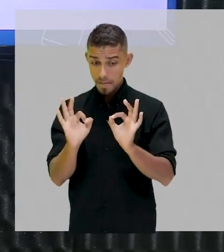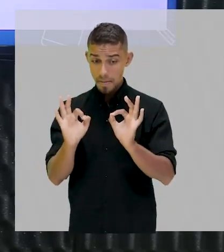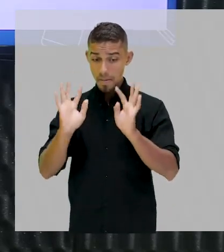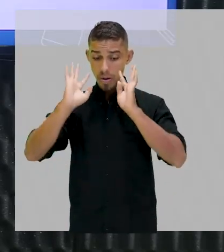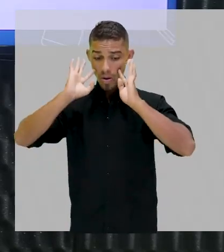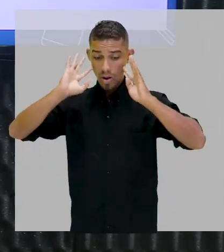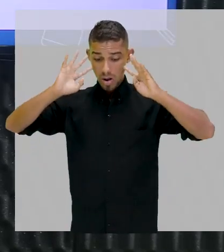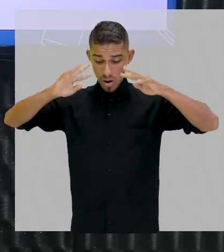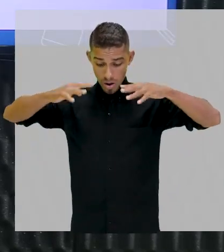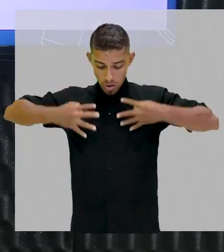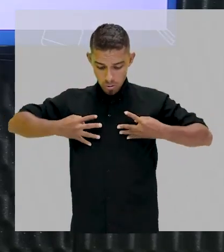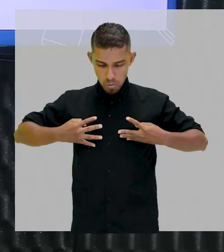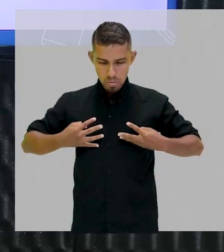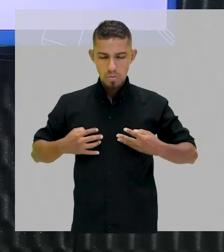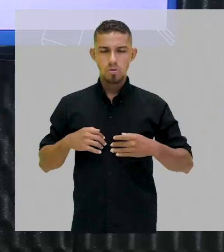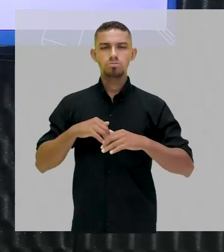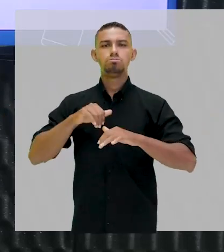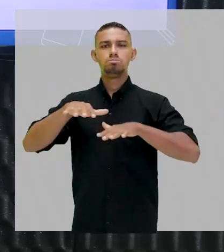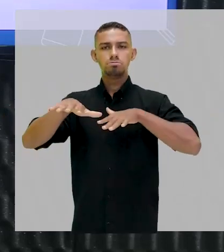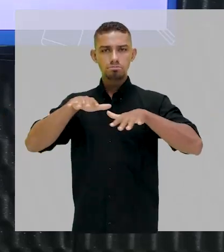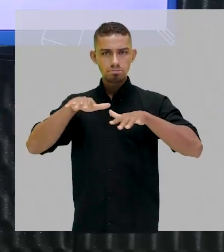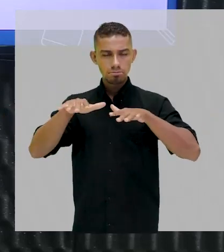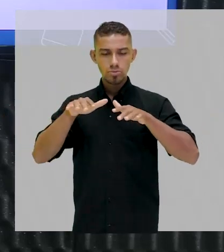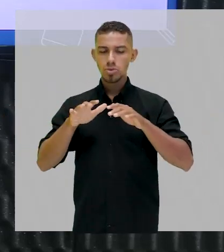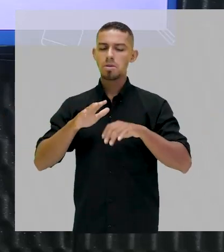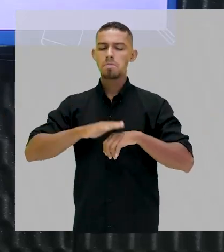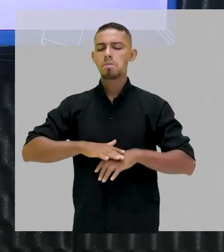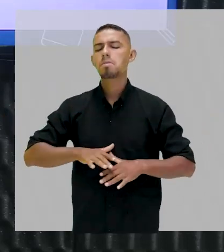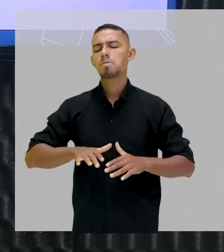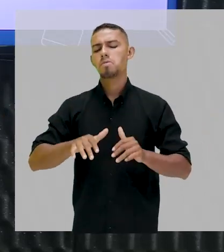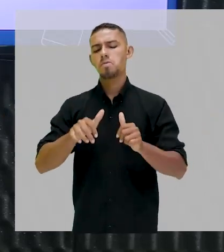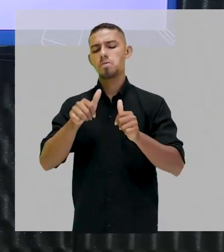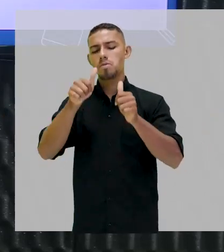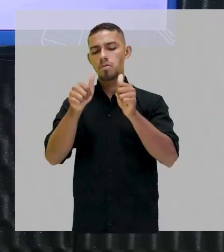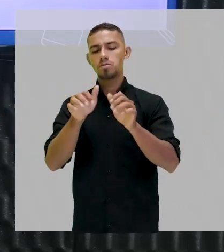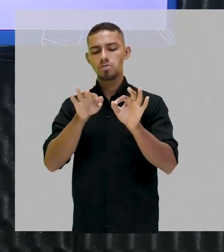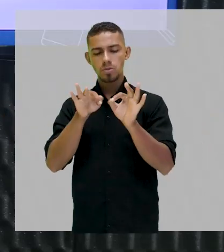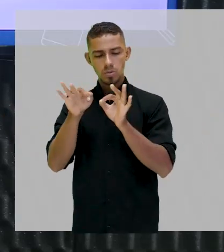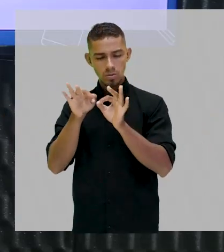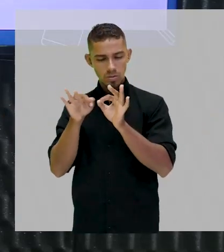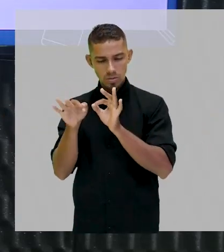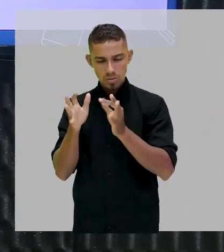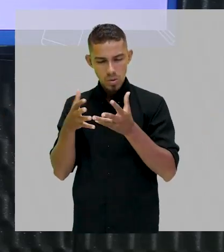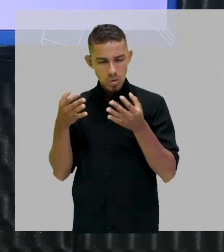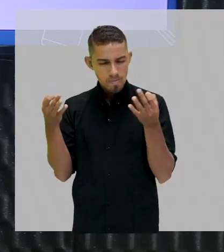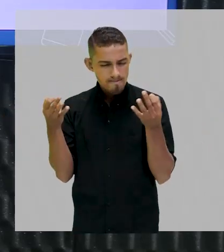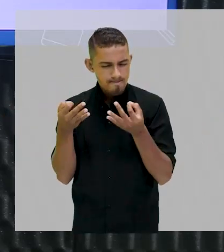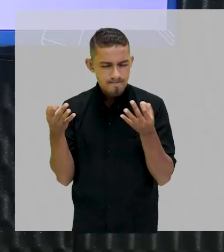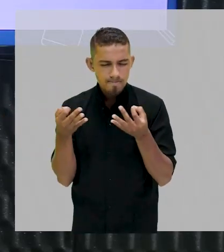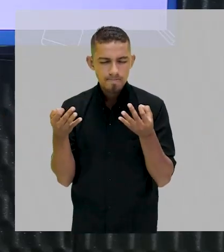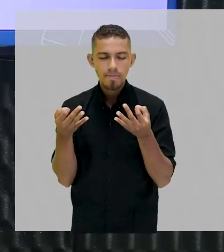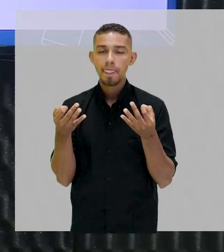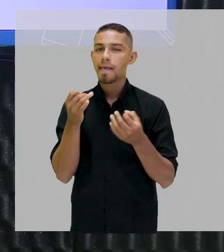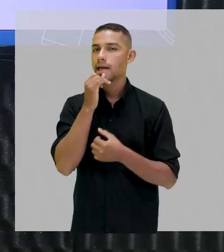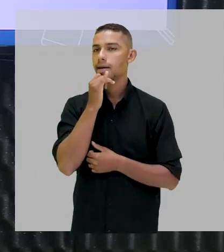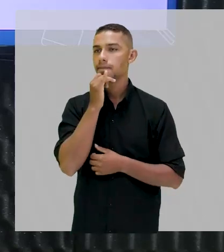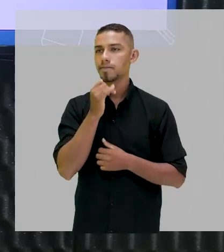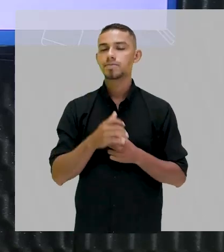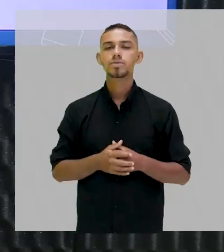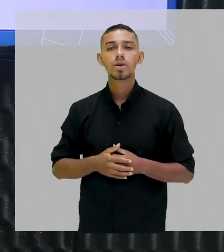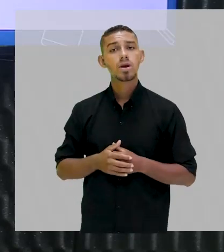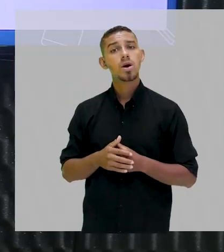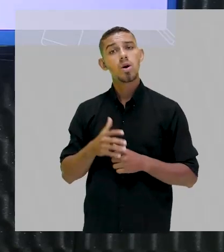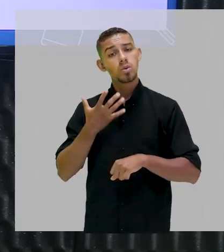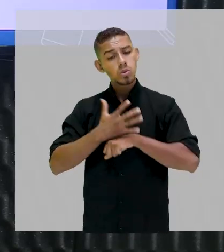dar à execução desses movimentos, mais refinado ele sairá. Eu poderia até falar, por exemplo, aqui para vocês, que